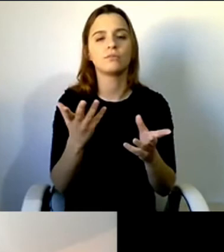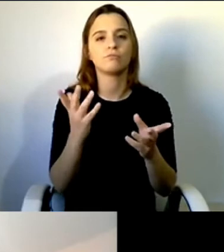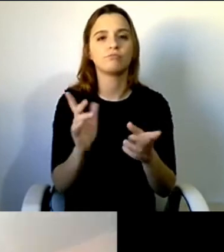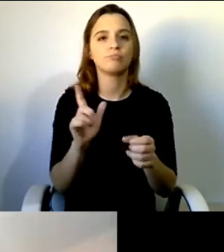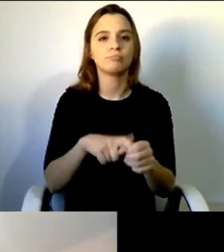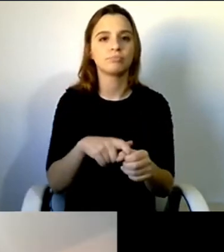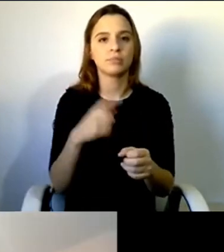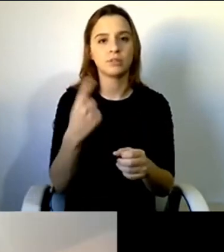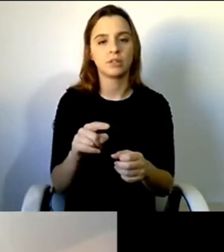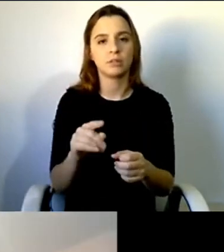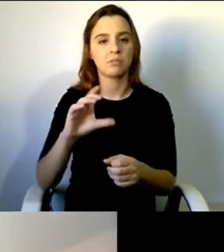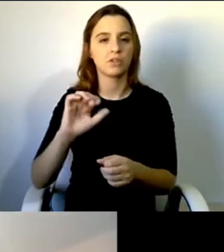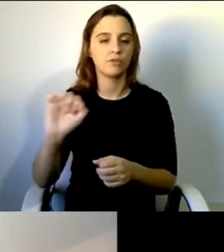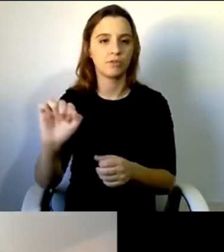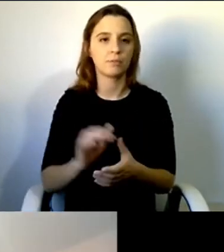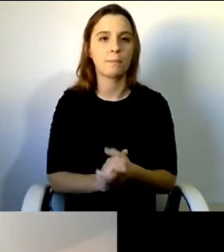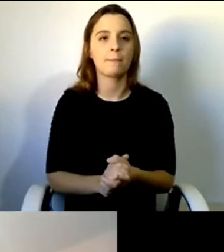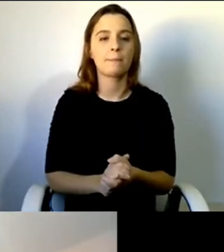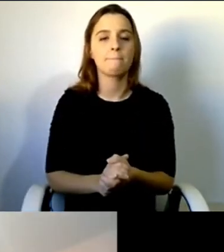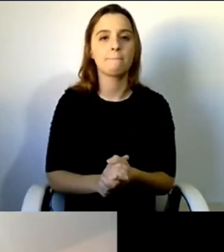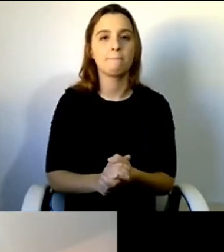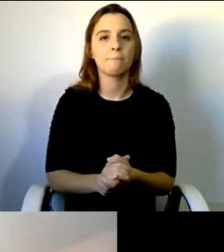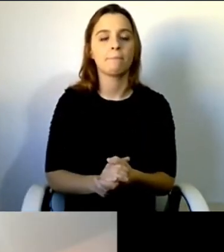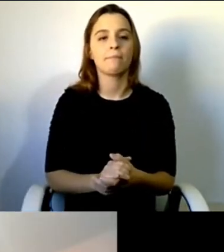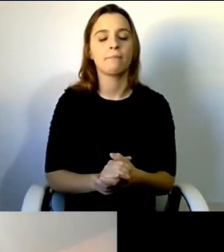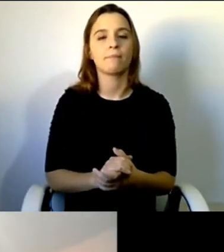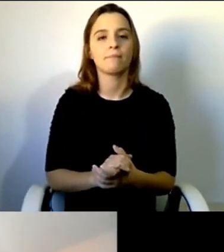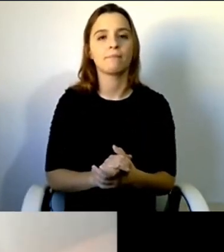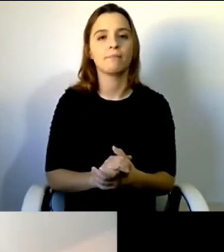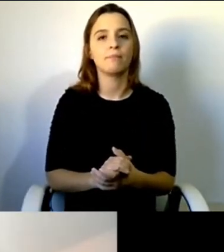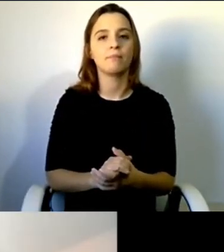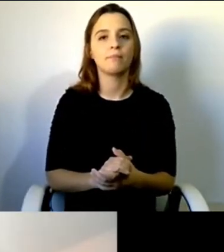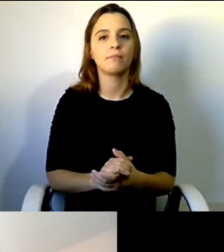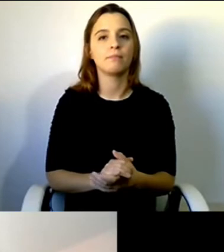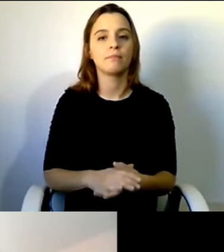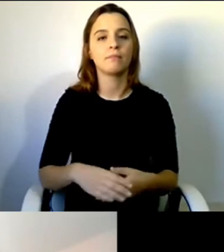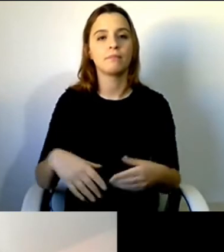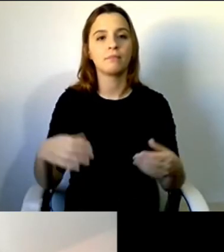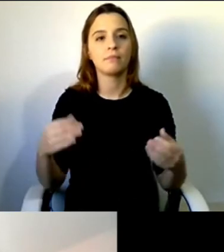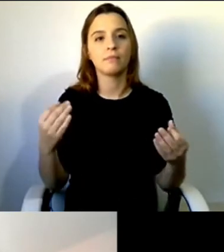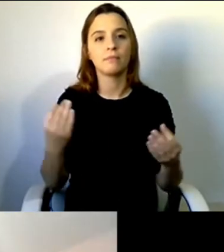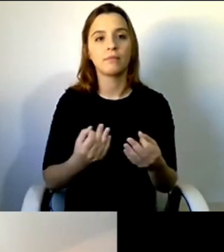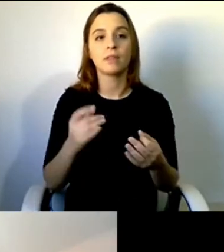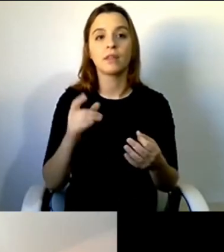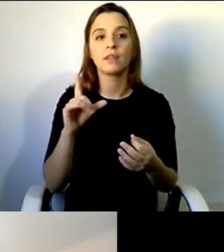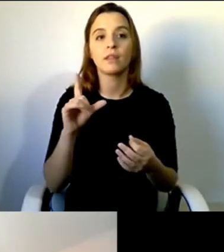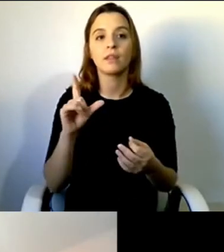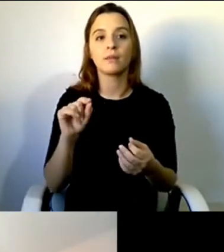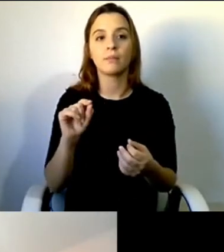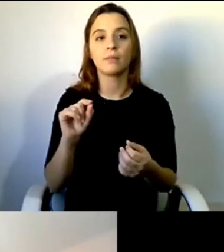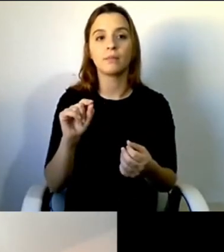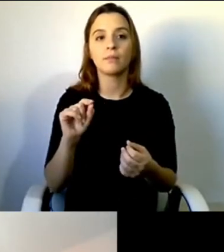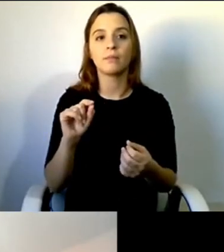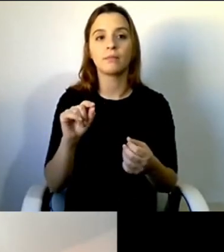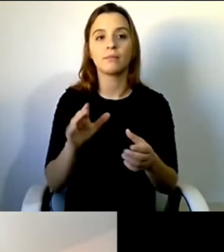E tem sido, e é também, foi também, e é pertence neste momento ao Conselho da Rede